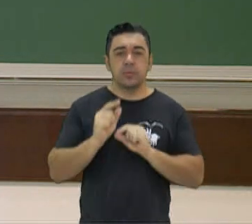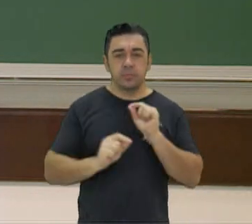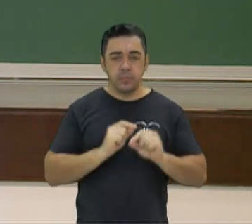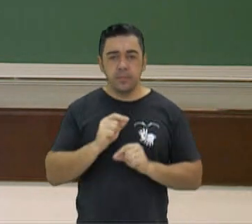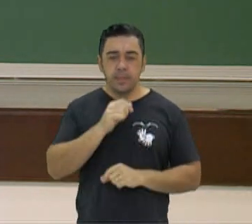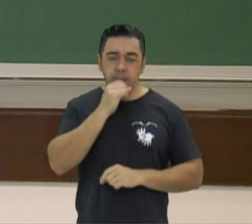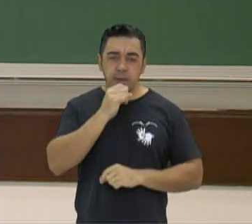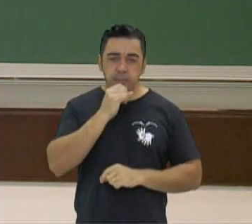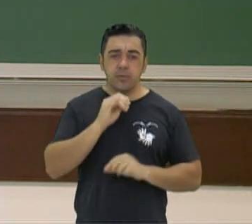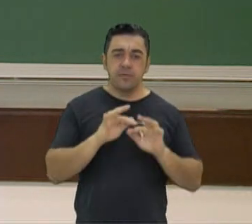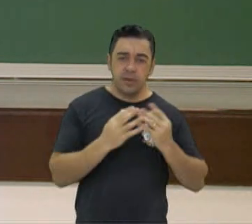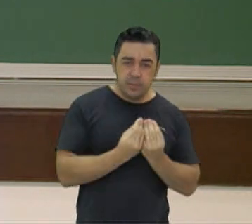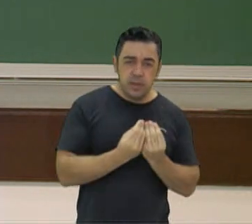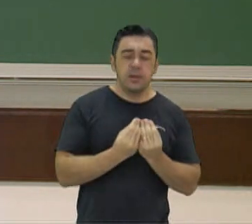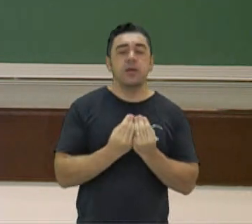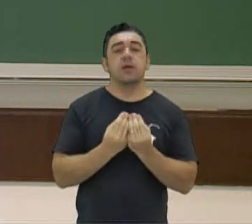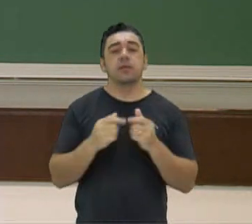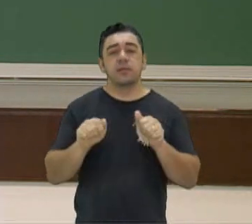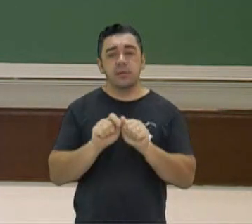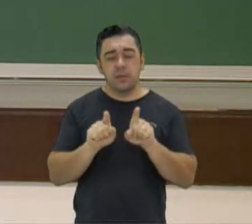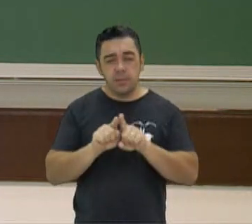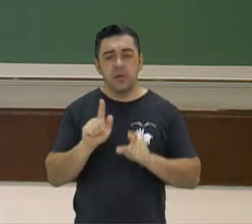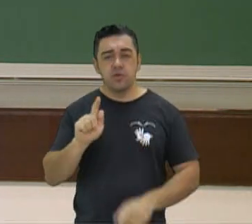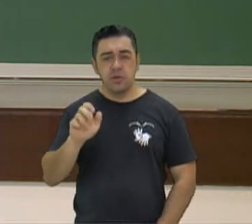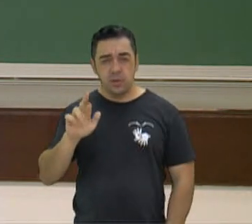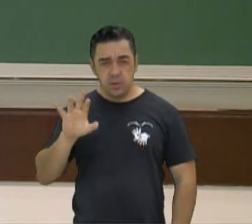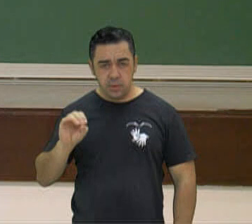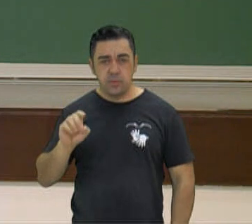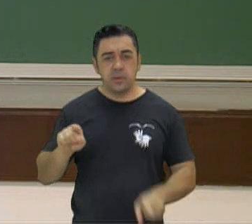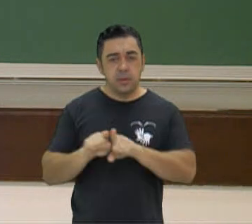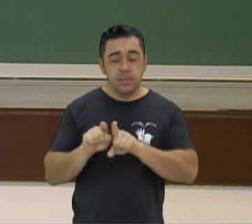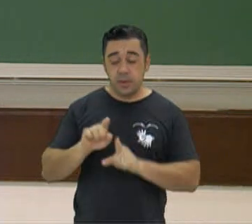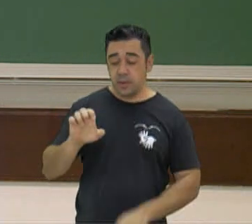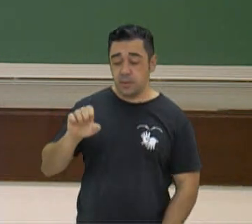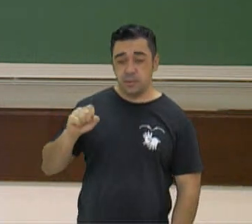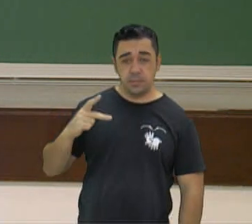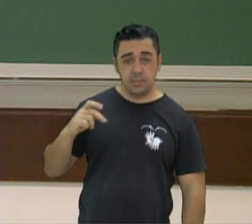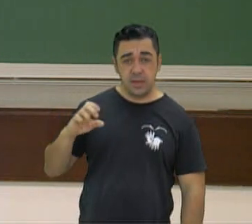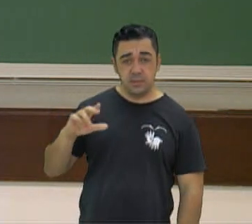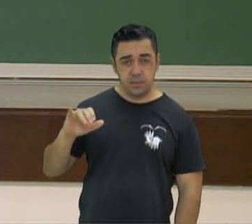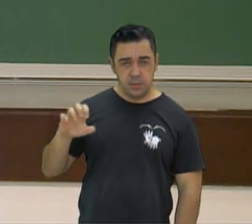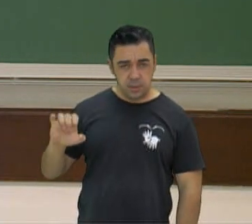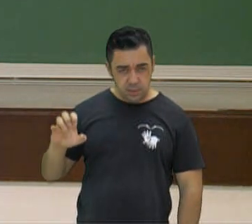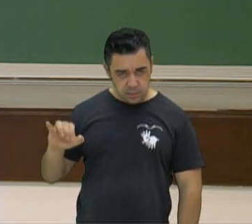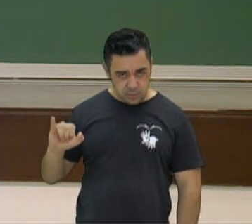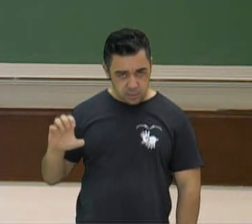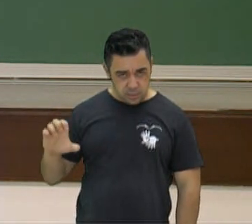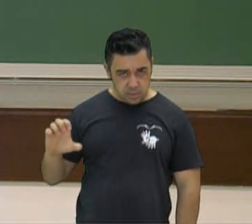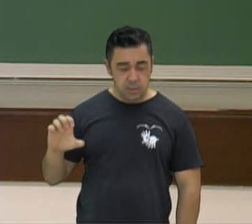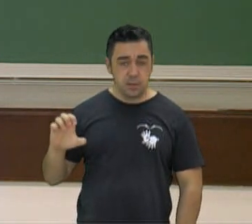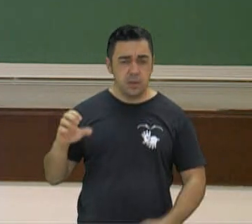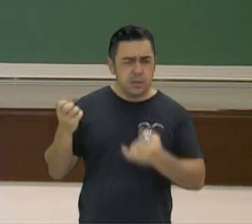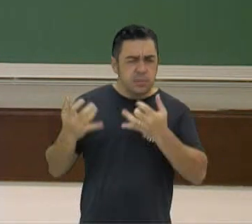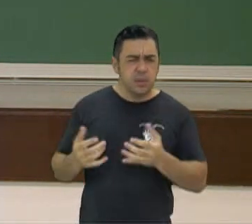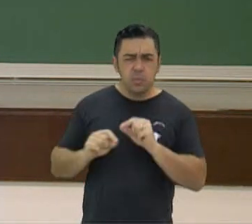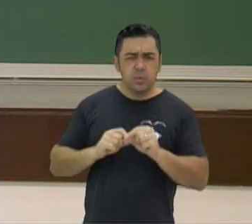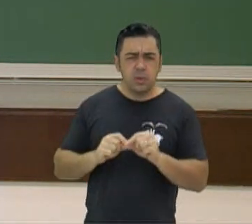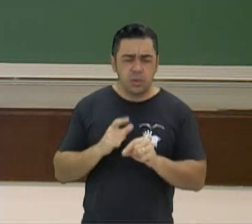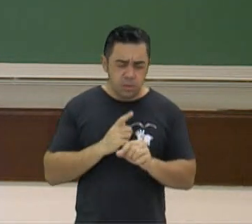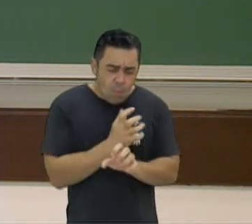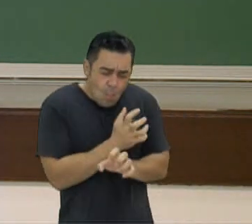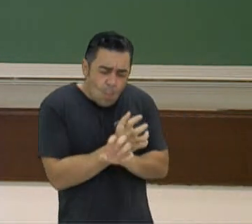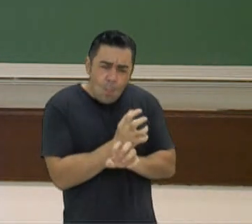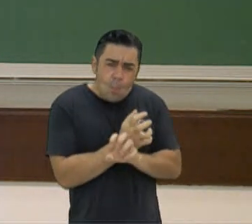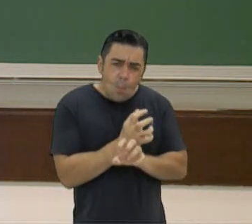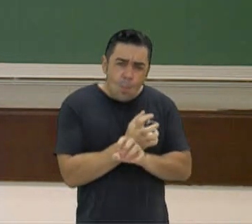tanto a família, quanto o gênero, quanto a espécie, né? Então, olha que bacana. Então, tá falando de fósseis, que é um dos temas,